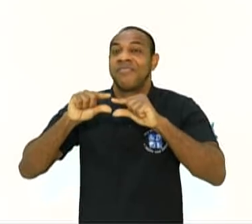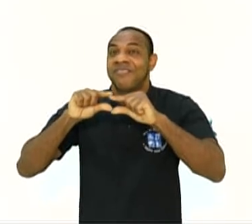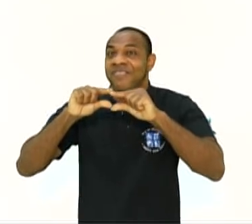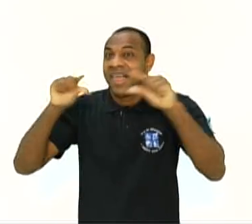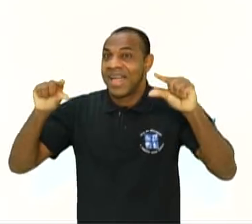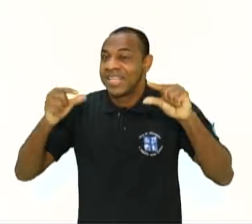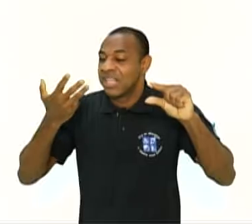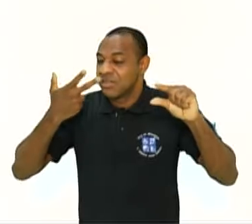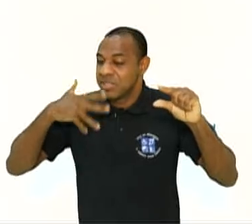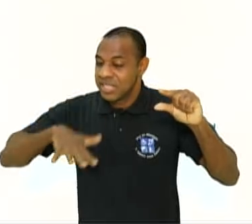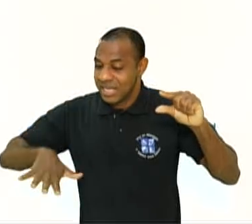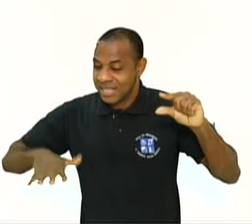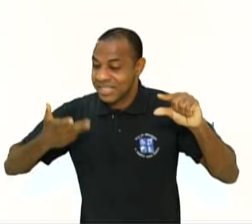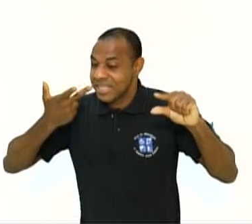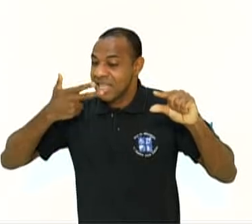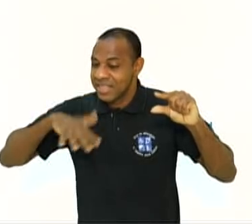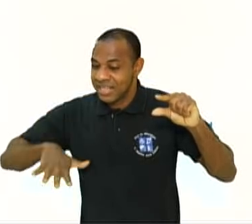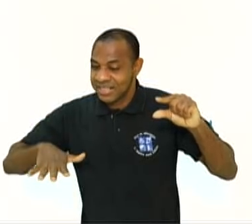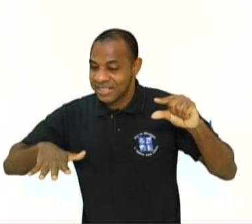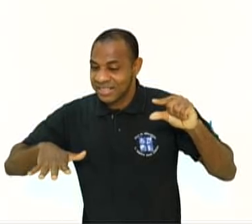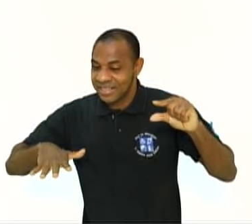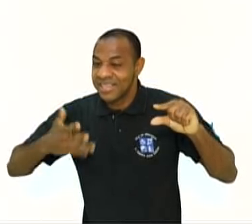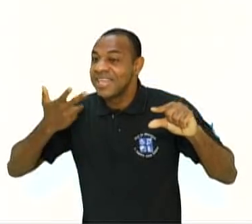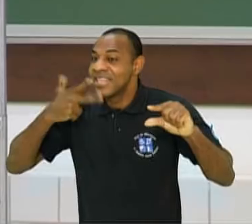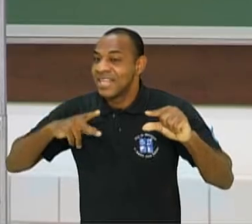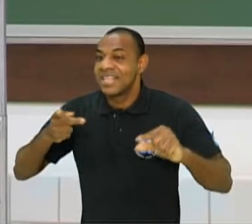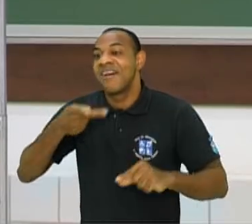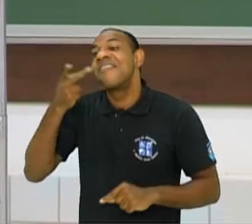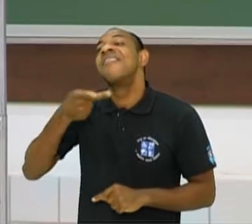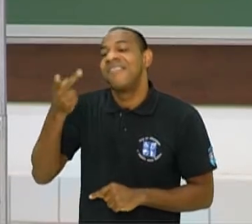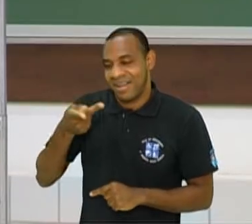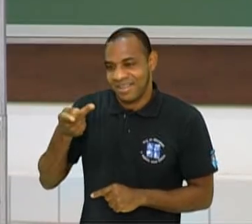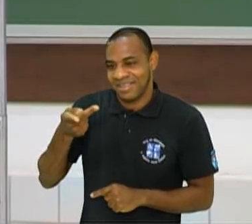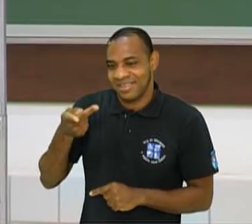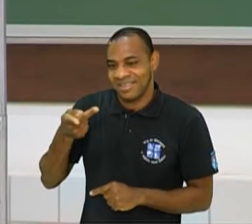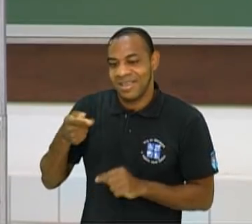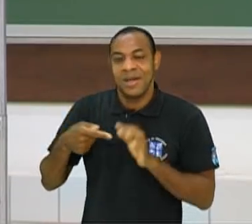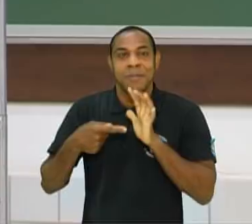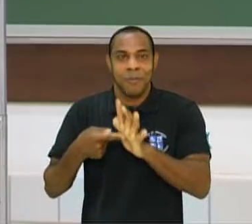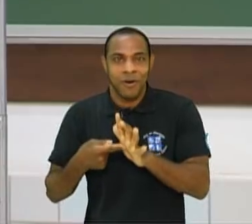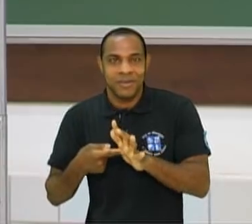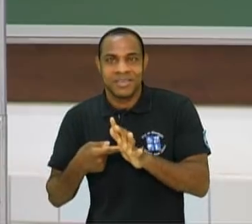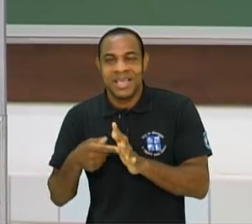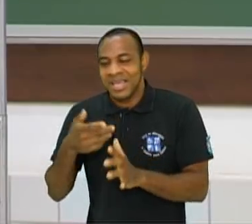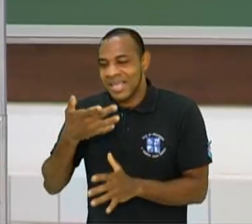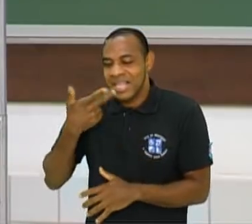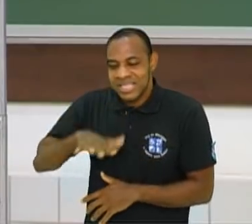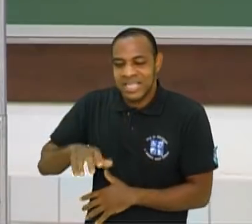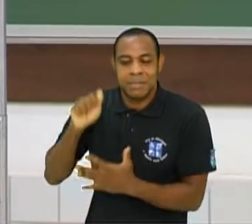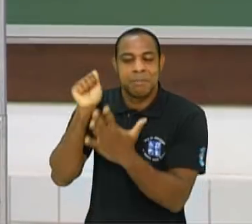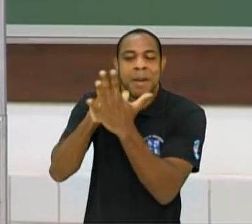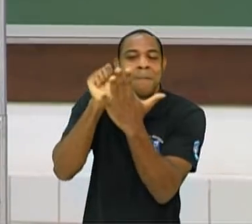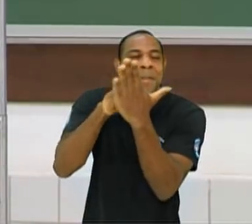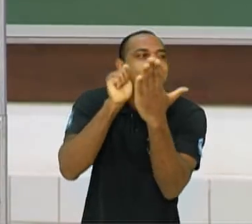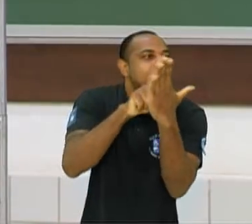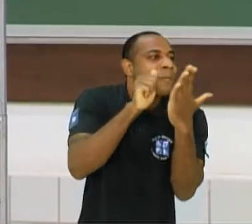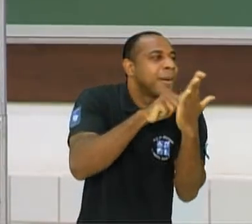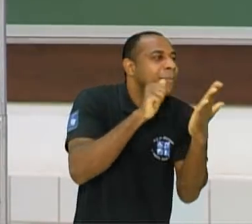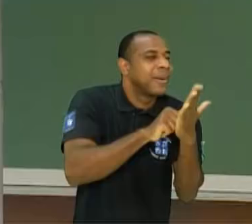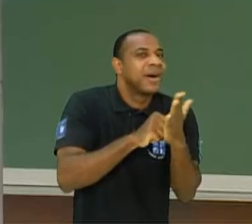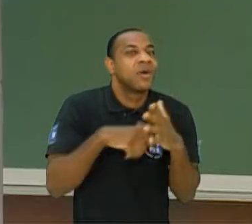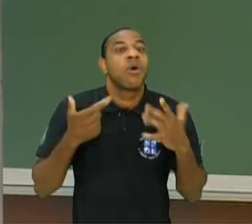nas portas no dia do Halloween? Então, eles saem batendo nas portas, quando a pessoa atende, o que as crianças dizem? Qual